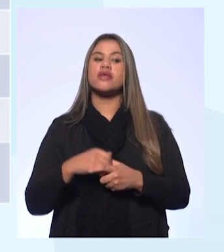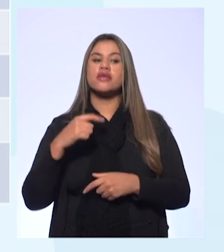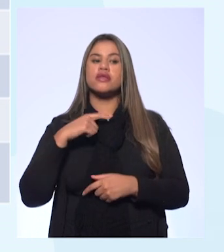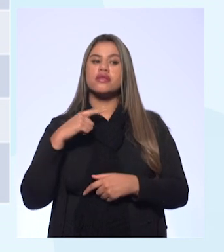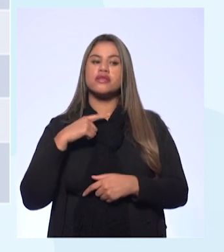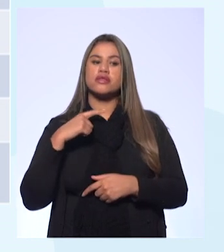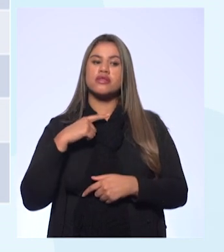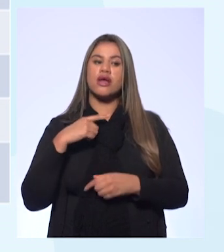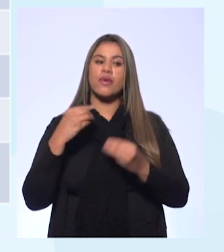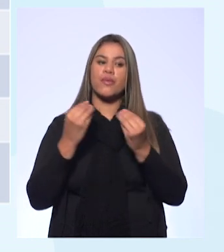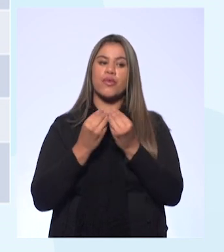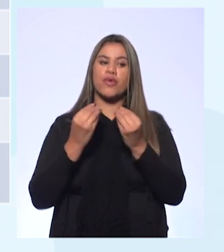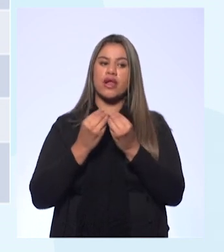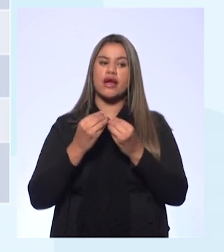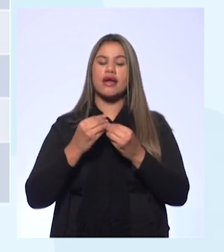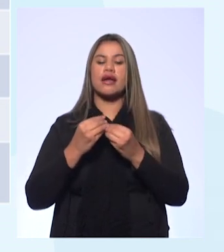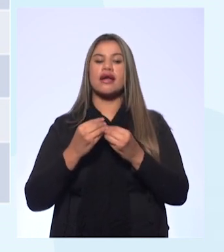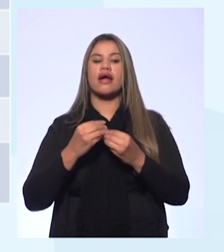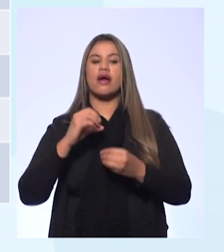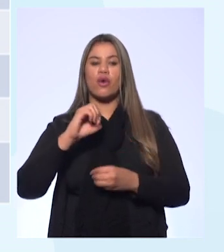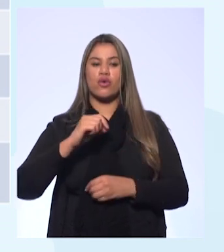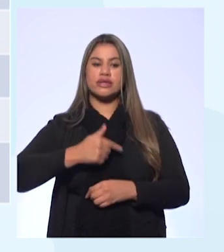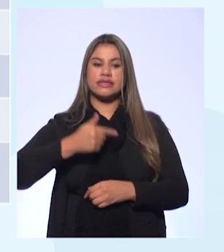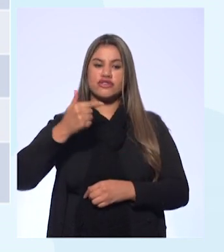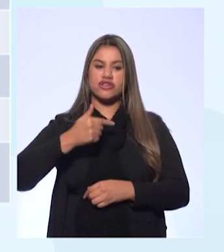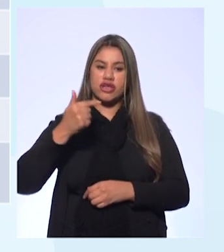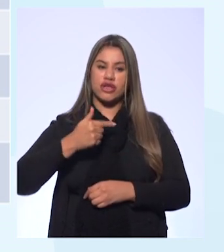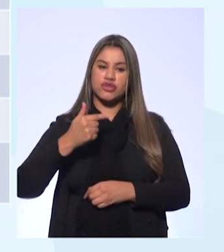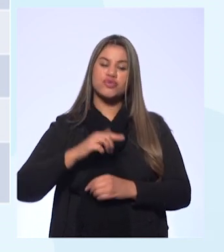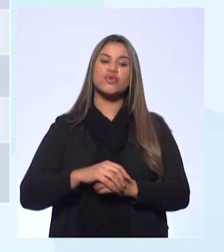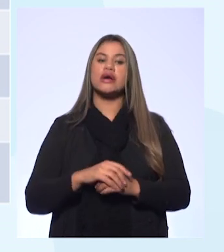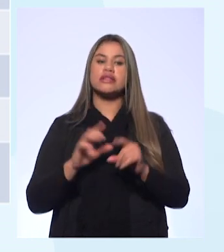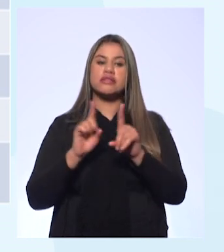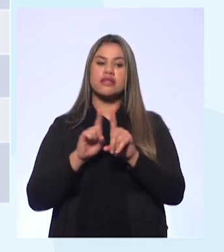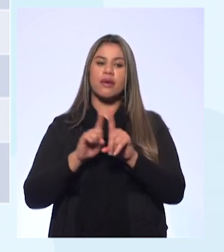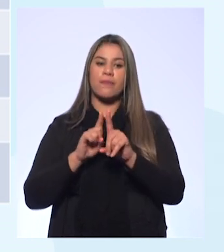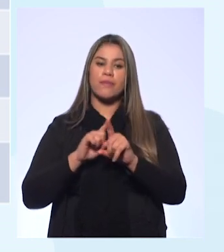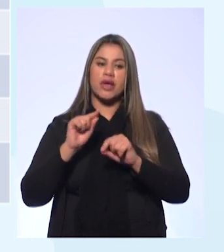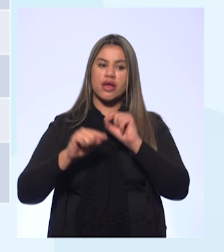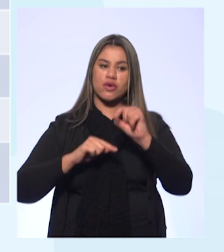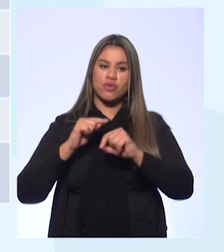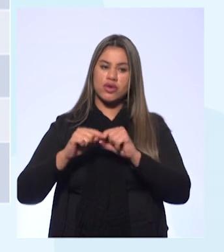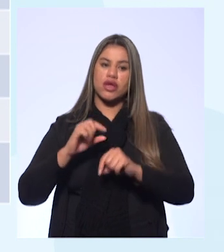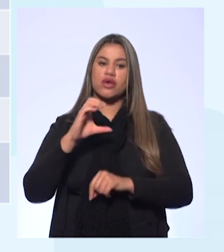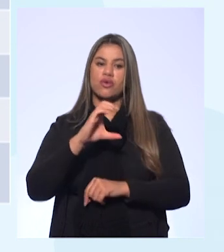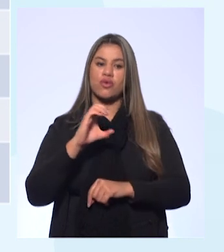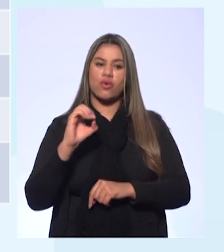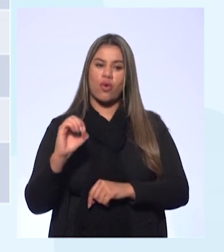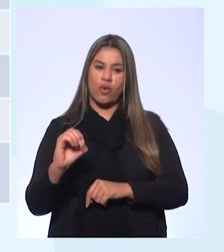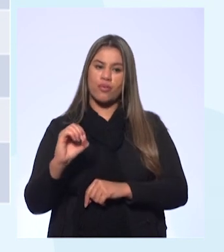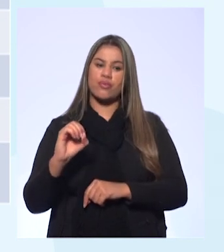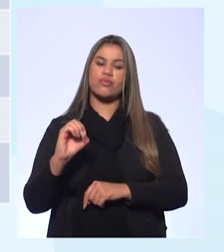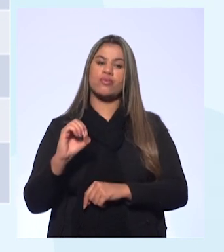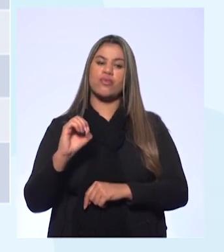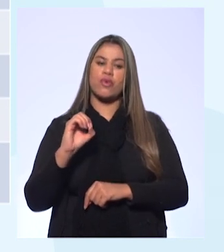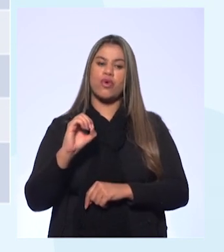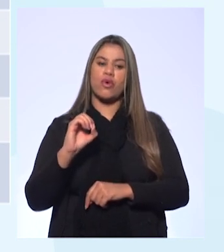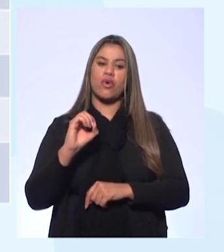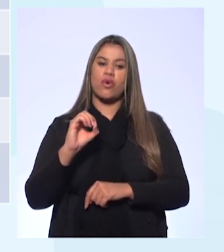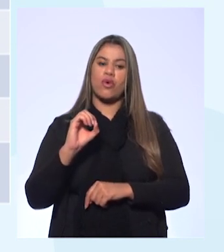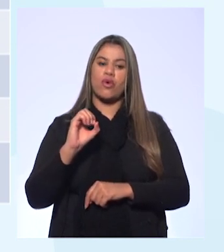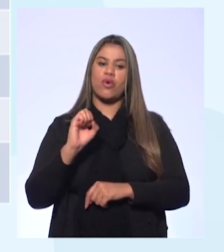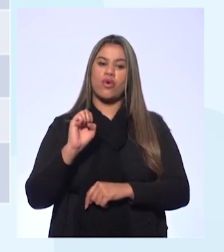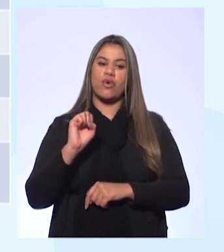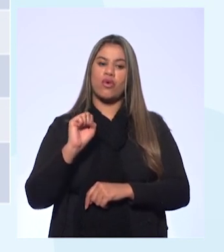moléculas do gás oxigênio, né? O que nós já tínhamos feito anterior foi a molécula de sulfeto de cobre 1, né? Vai sair a resposta novamente